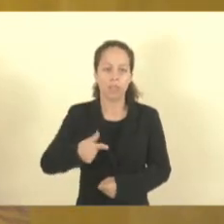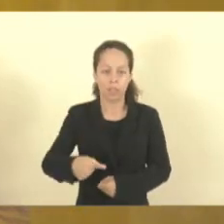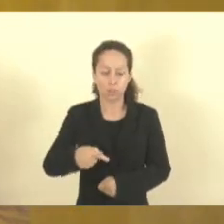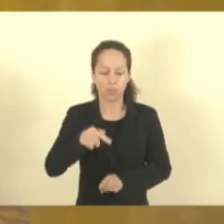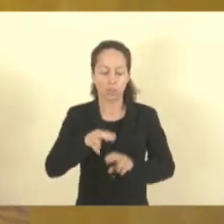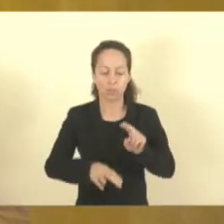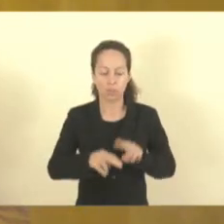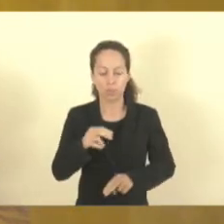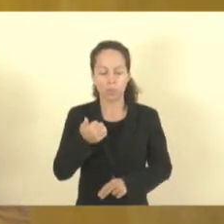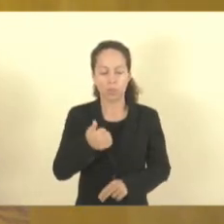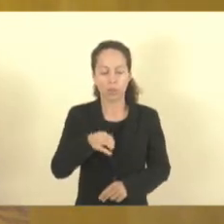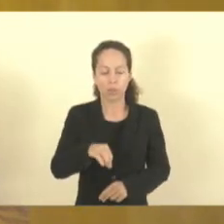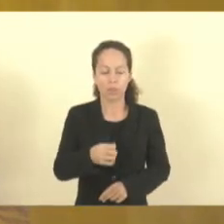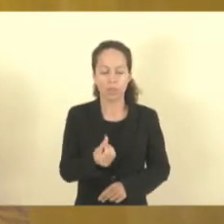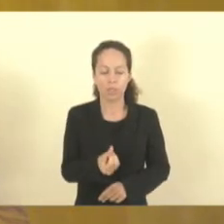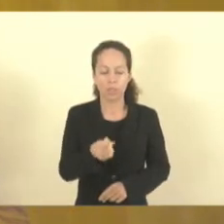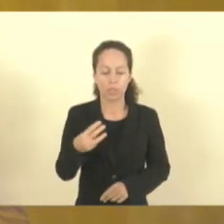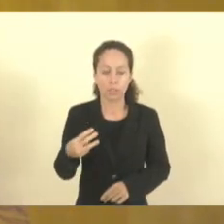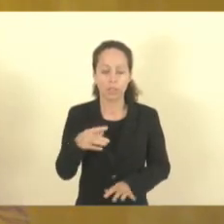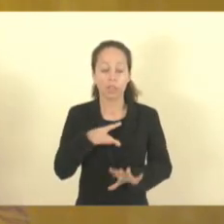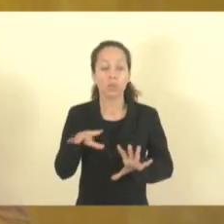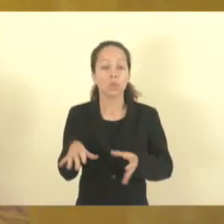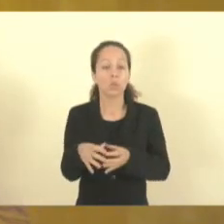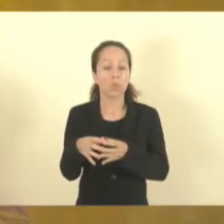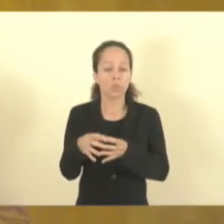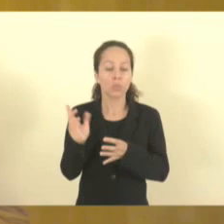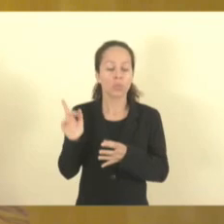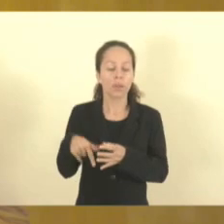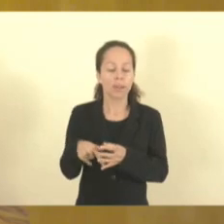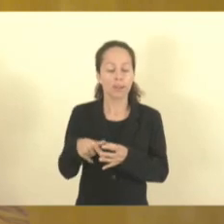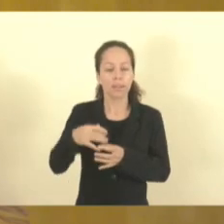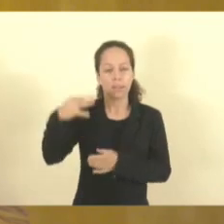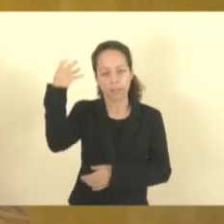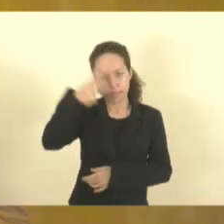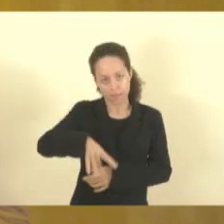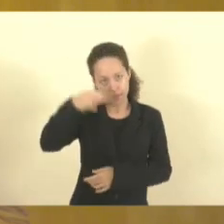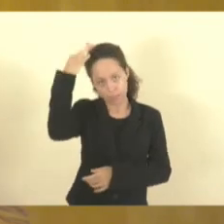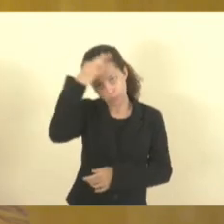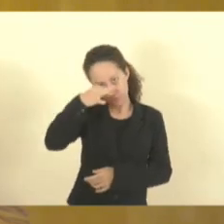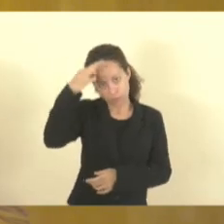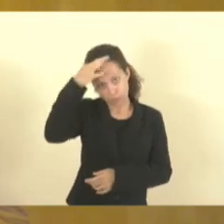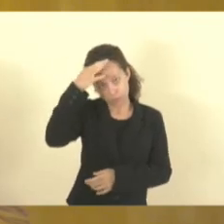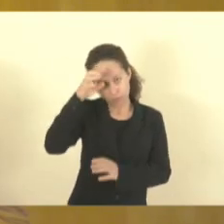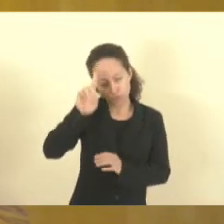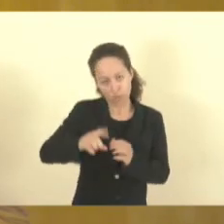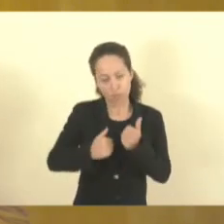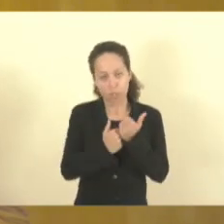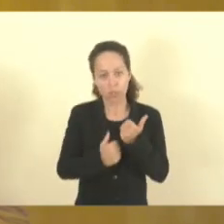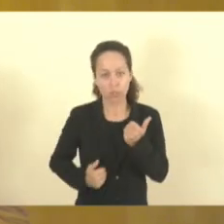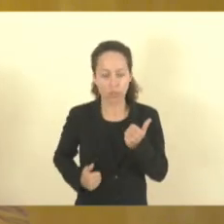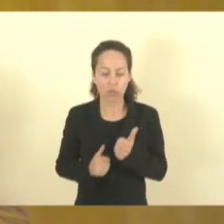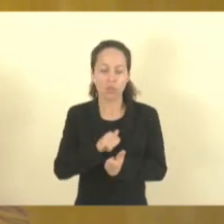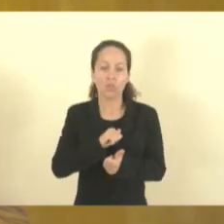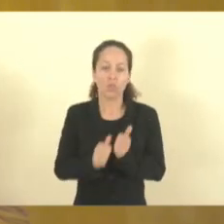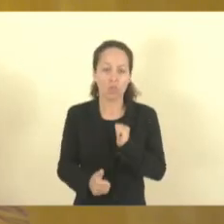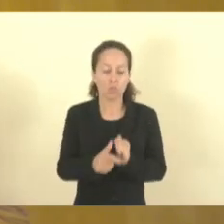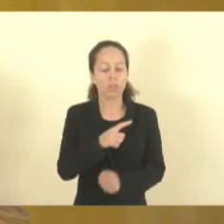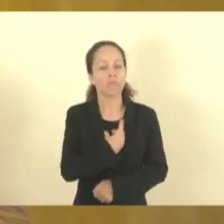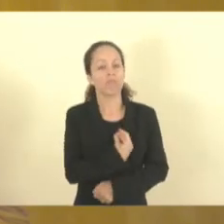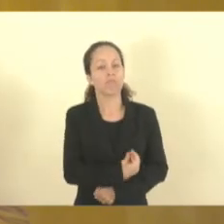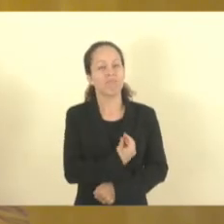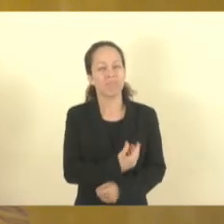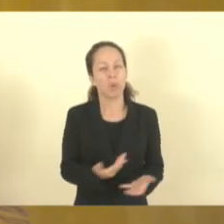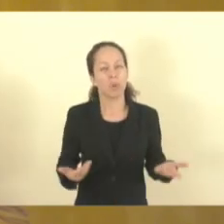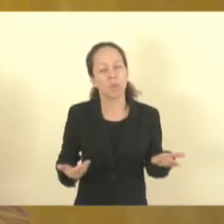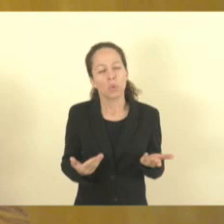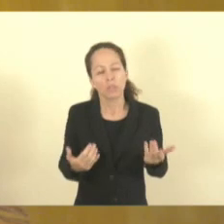1963, o tradicional time capixaba, sua diretoria, torcedores e jogadores vivem atualmente um